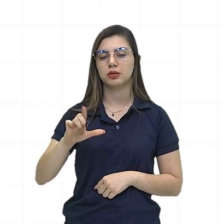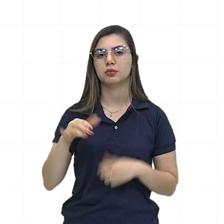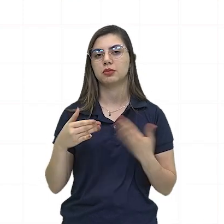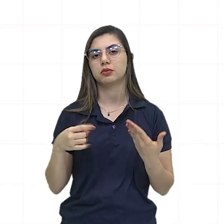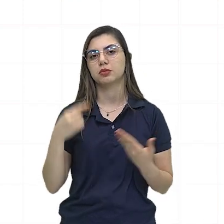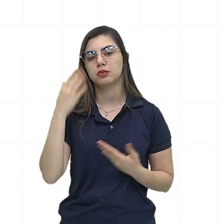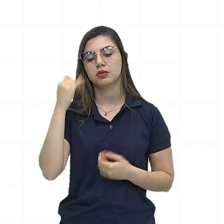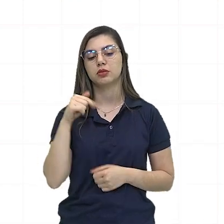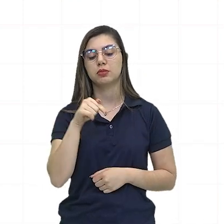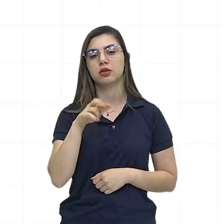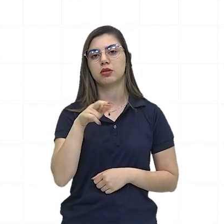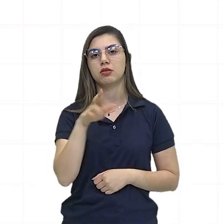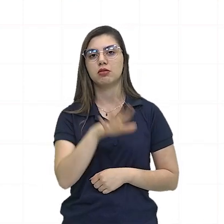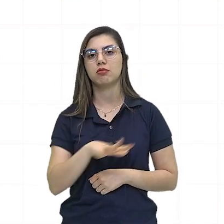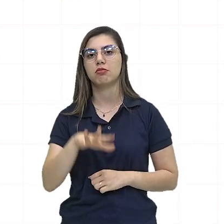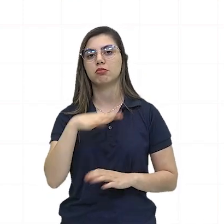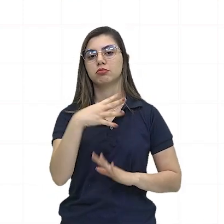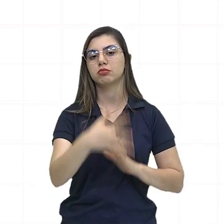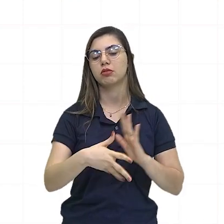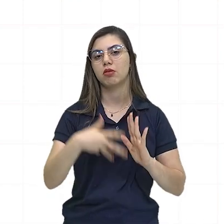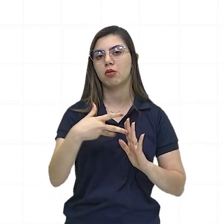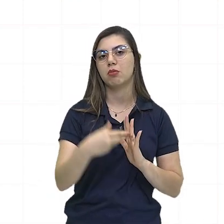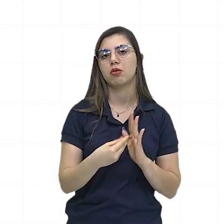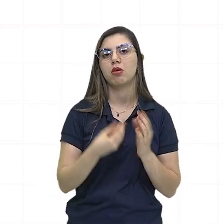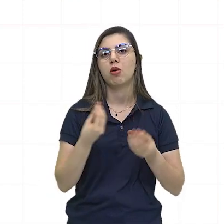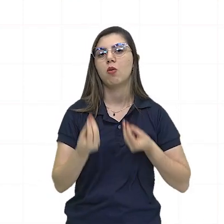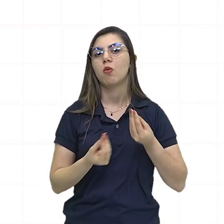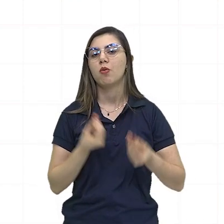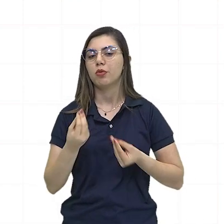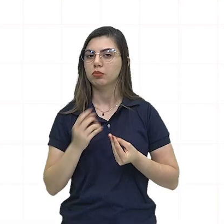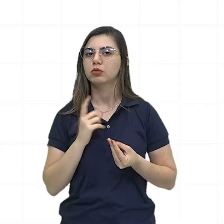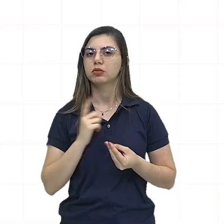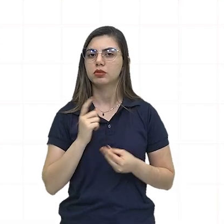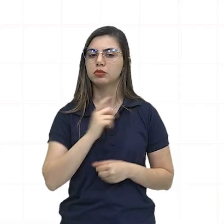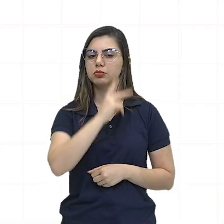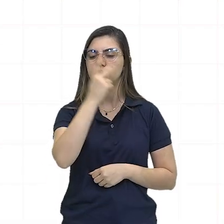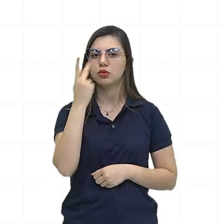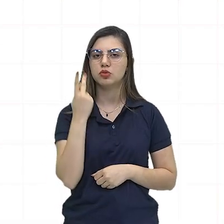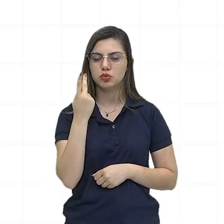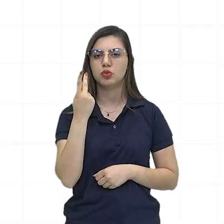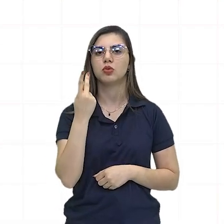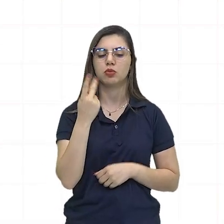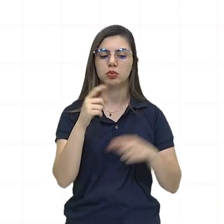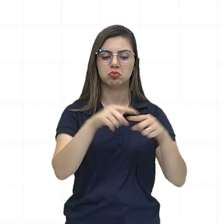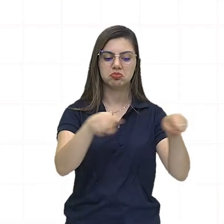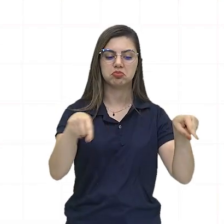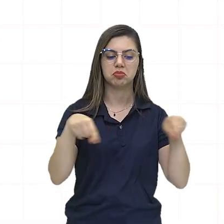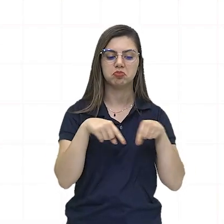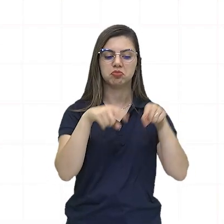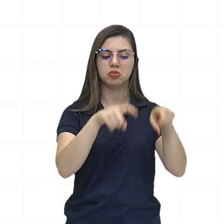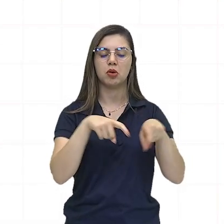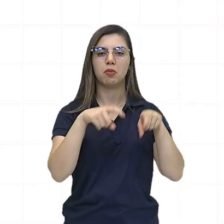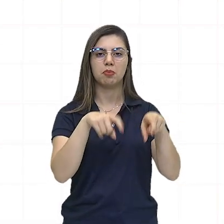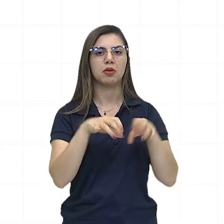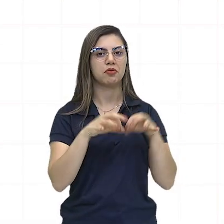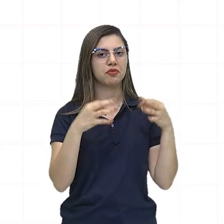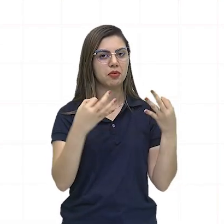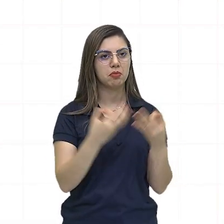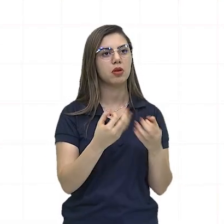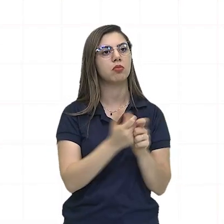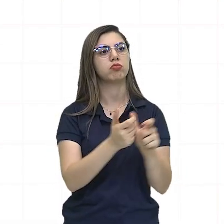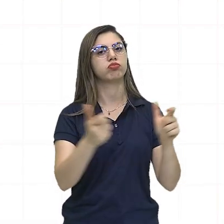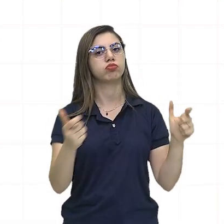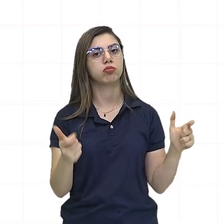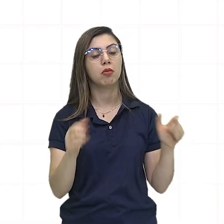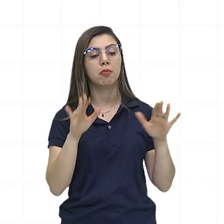região amazônica uma grande quantidade de empreendimentos da agricultura familiar, os